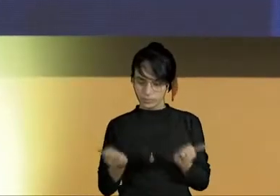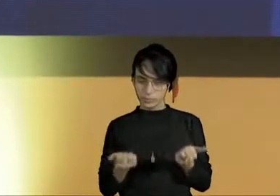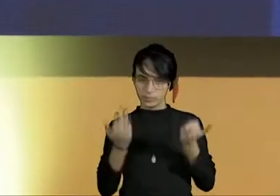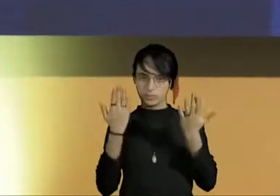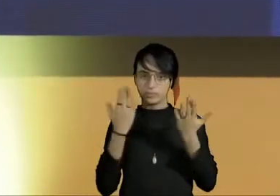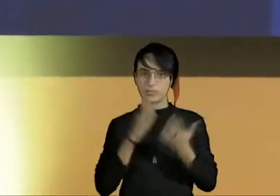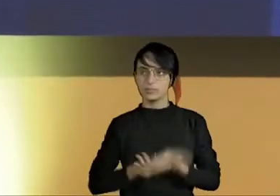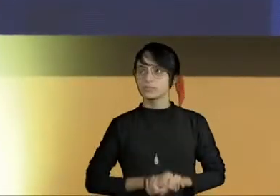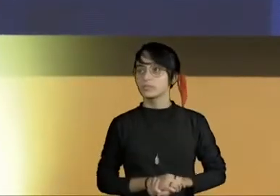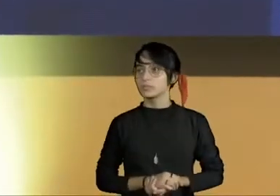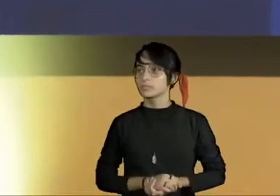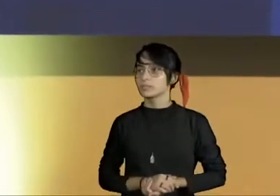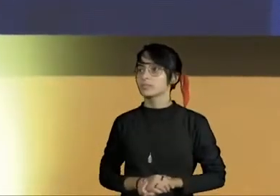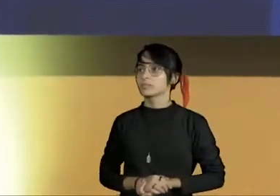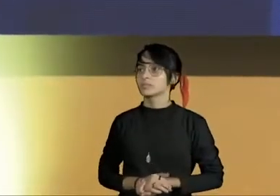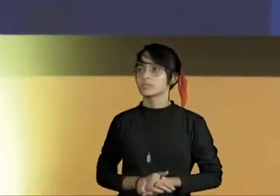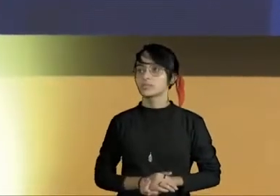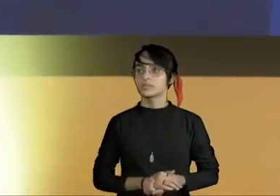aleluia.